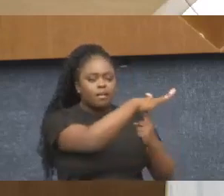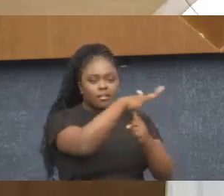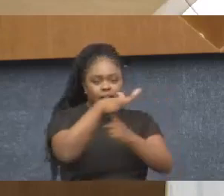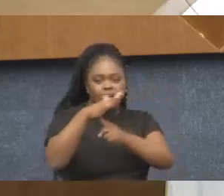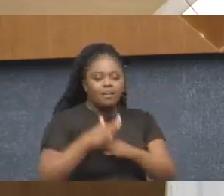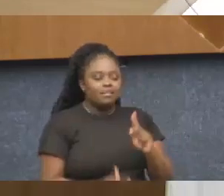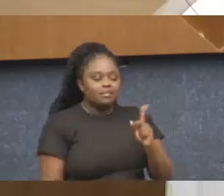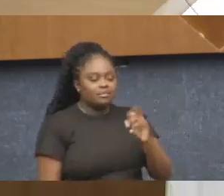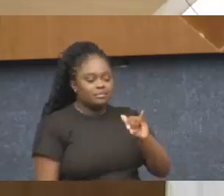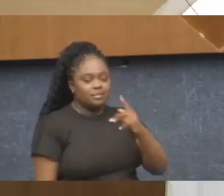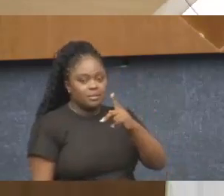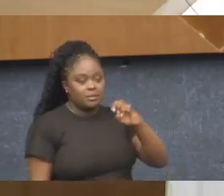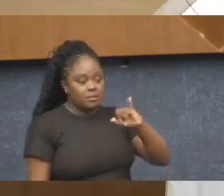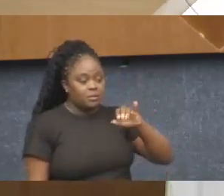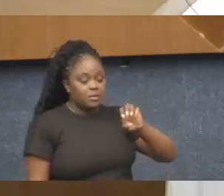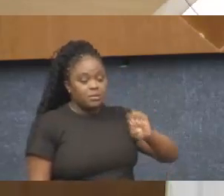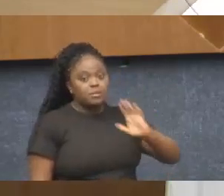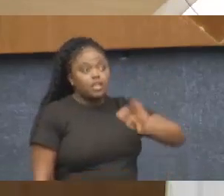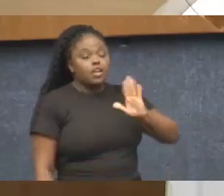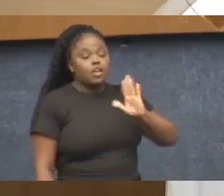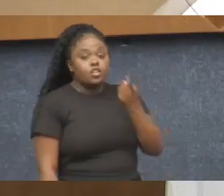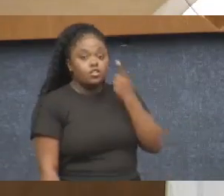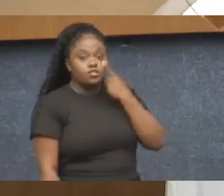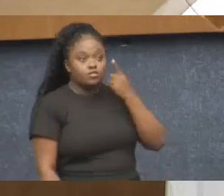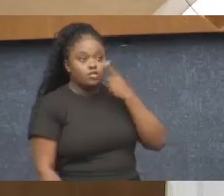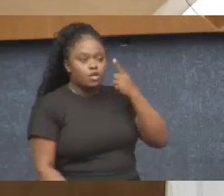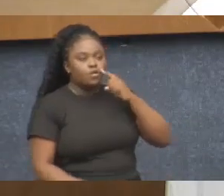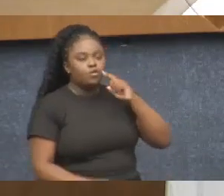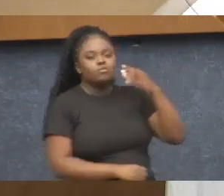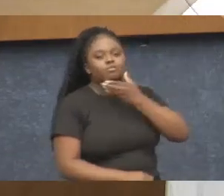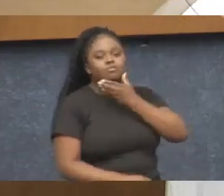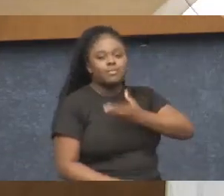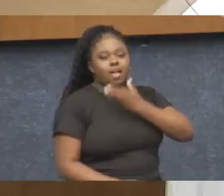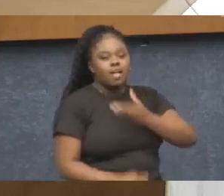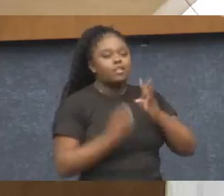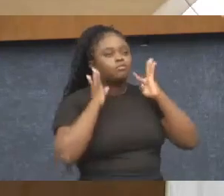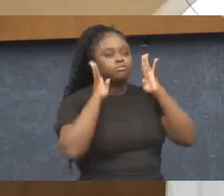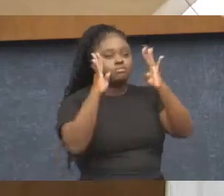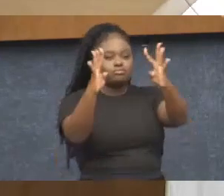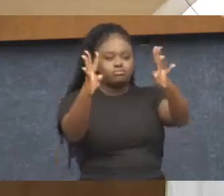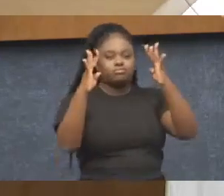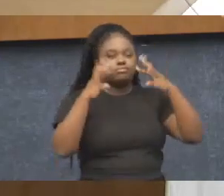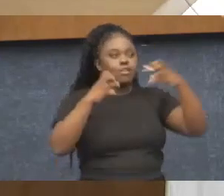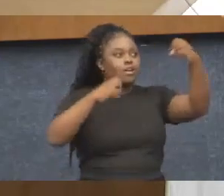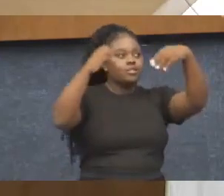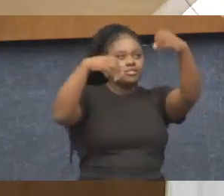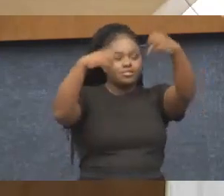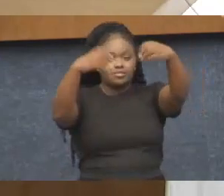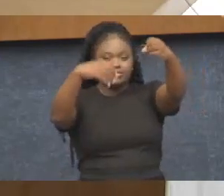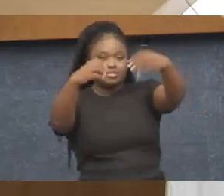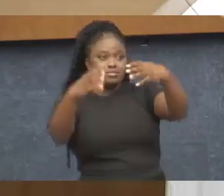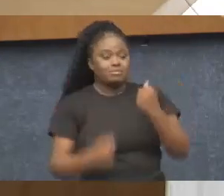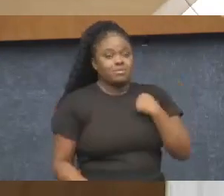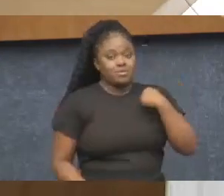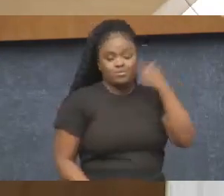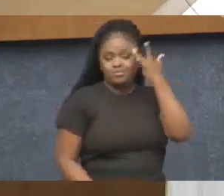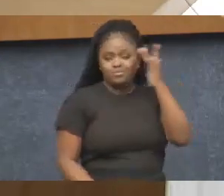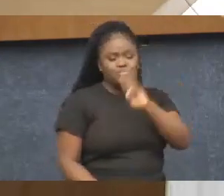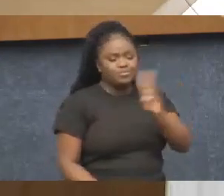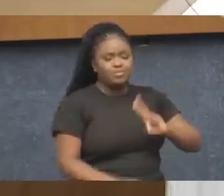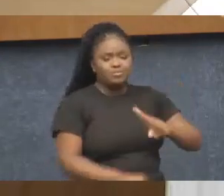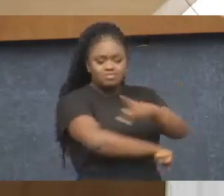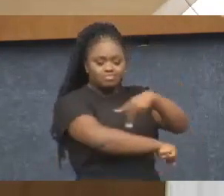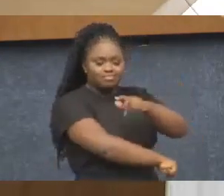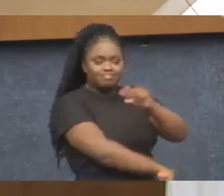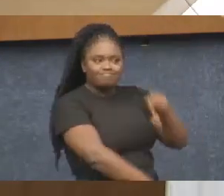Natal na Praça da Liberdade. É porque eu não sei o nome das praças aqui, o que é um absurdo para um cidadão belo-horizontino.